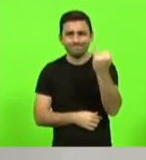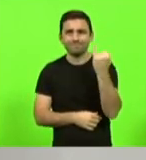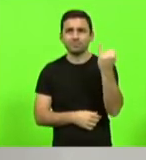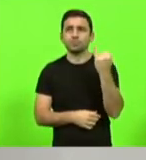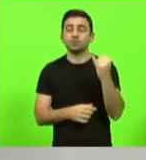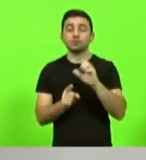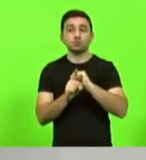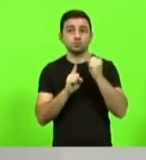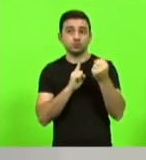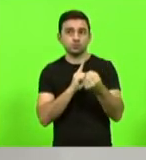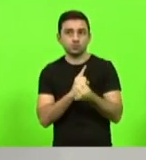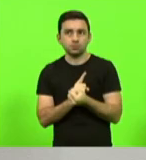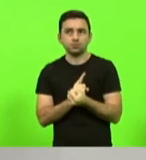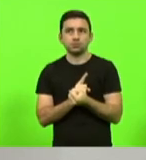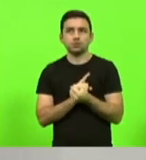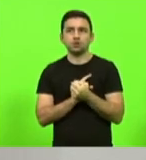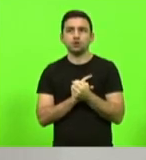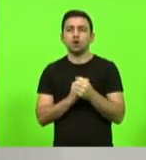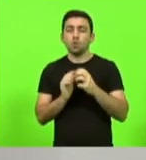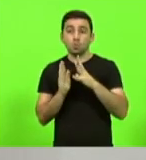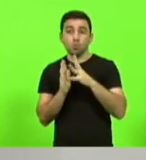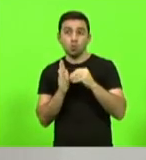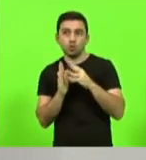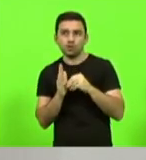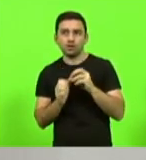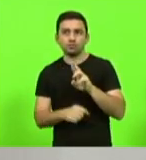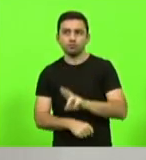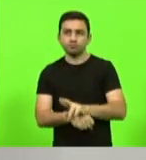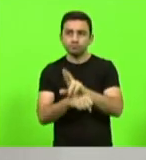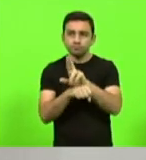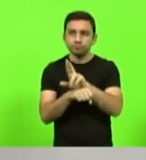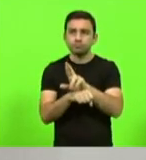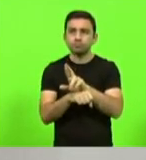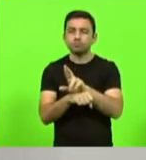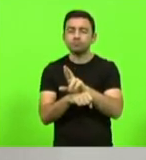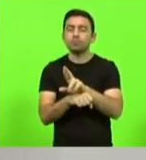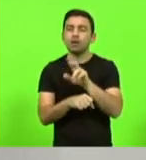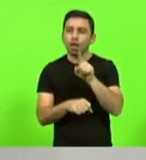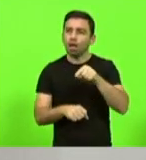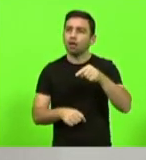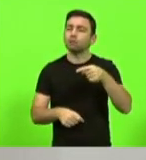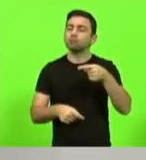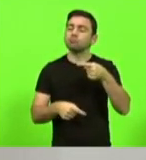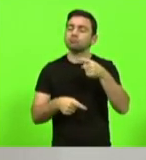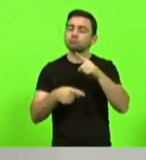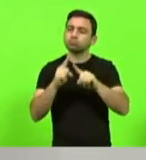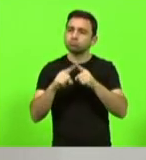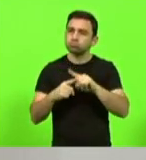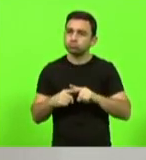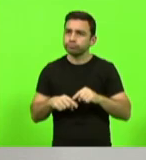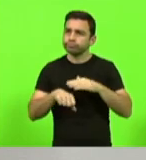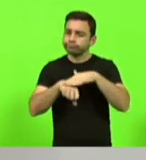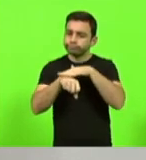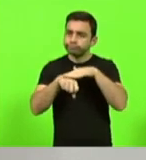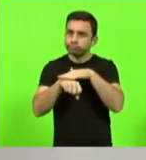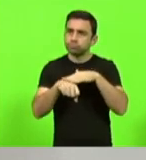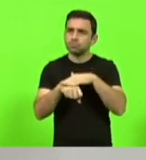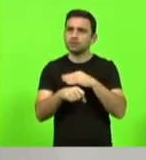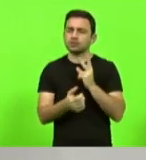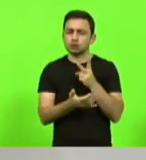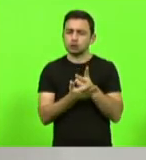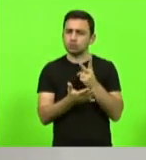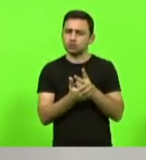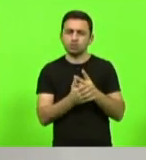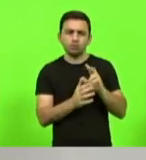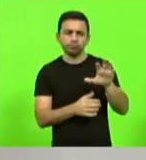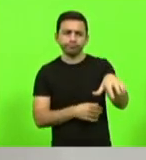sociedade. Nosso modelo de representatividade é o diálogo, que se repete em todas as esferas e